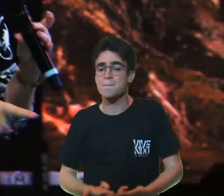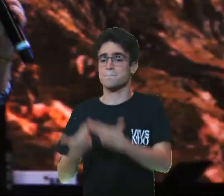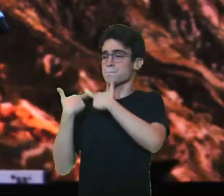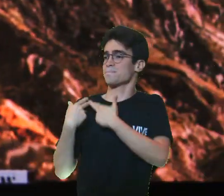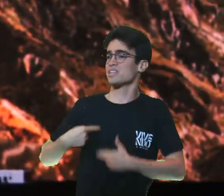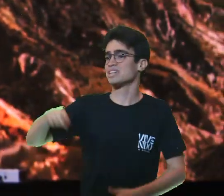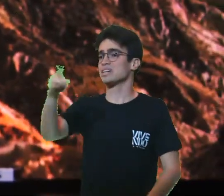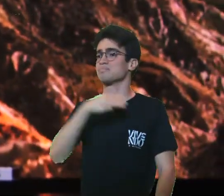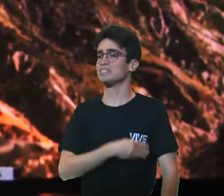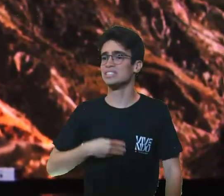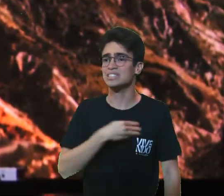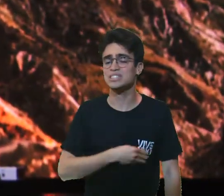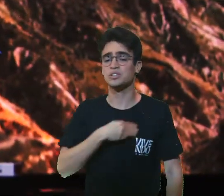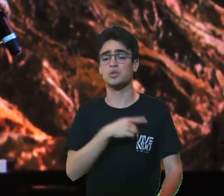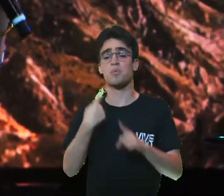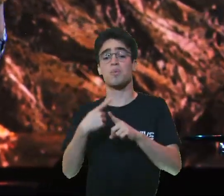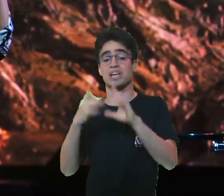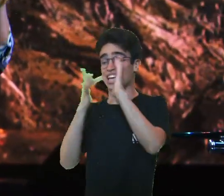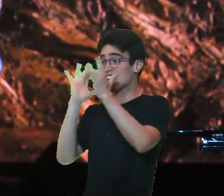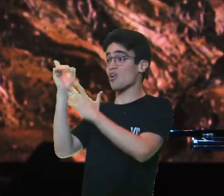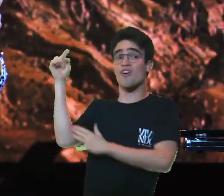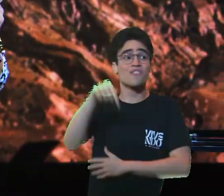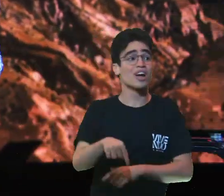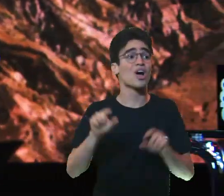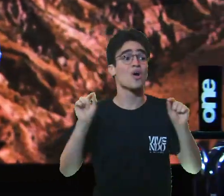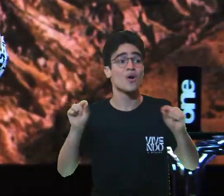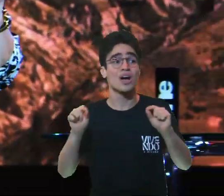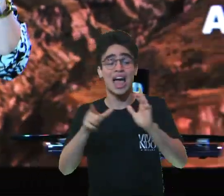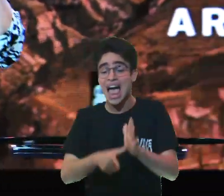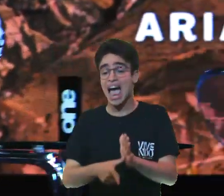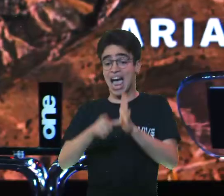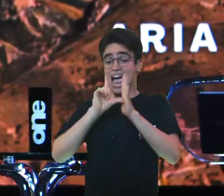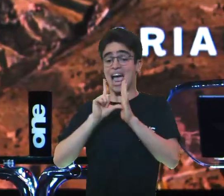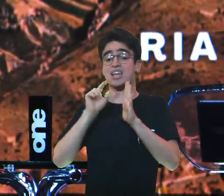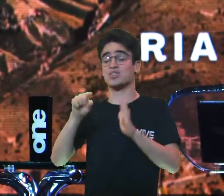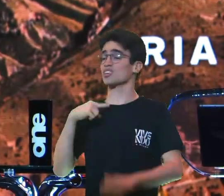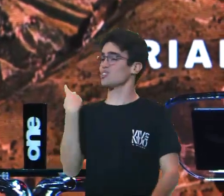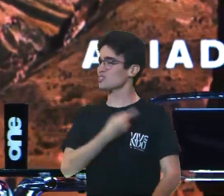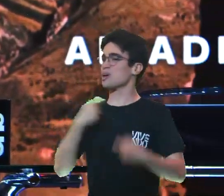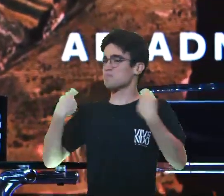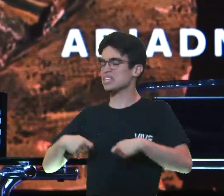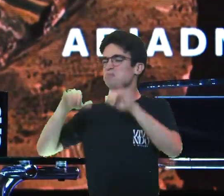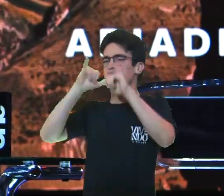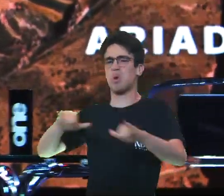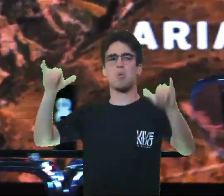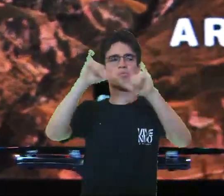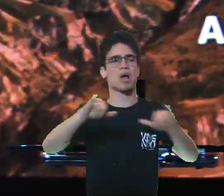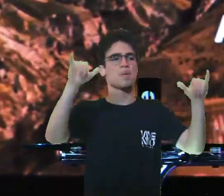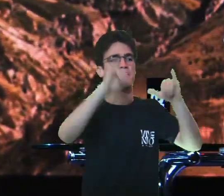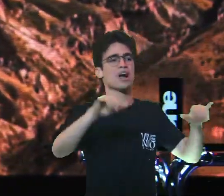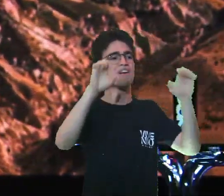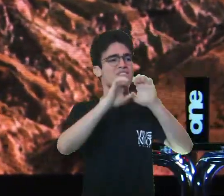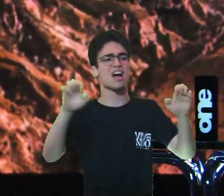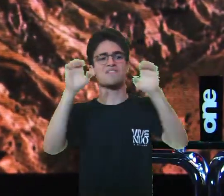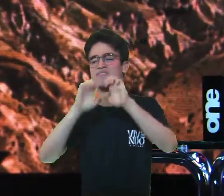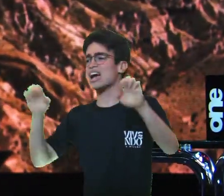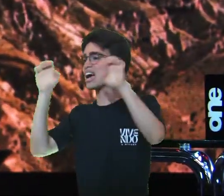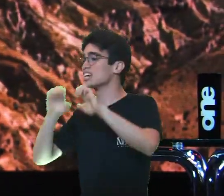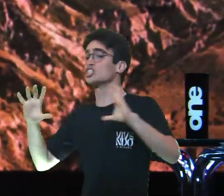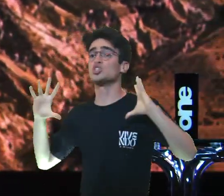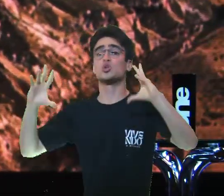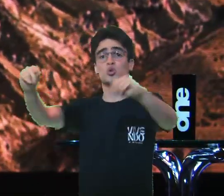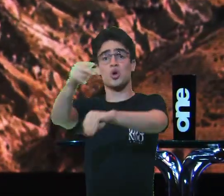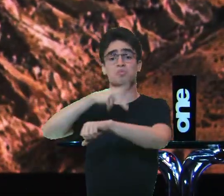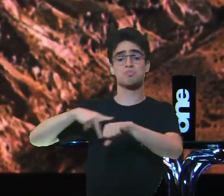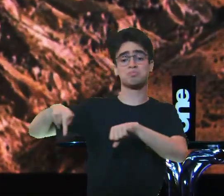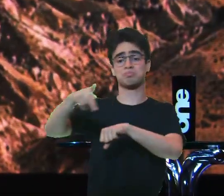ele não virá para o casamento antes que o evangelho seja proclamado a toda